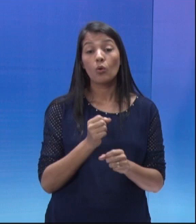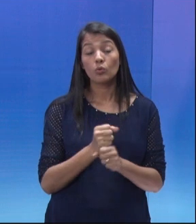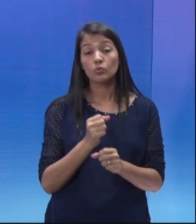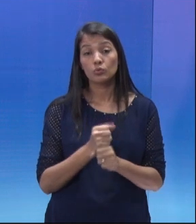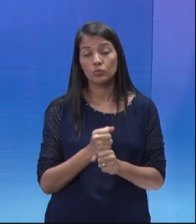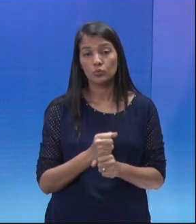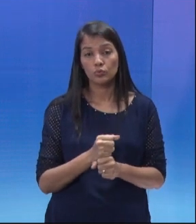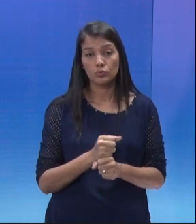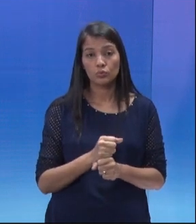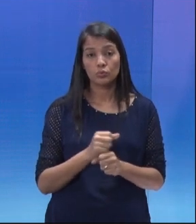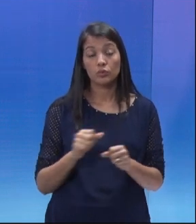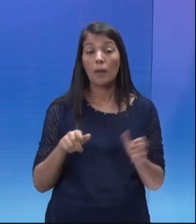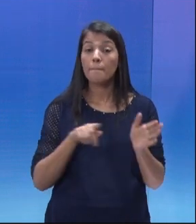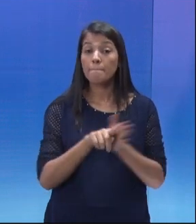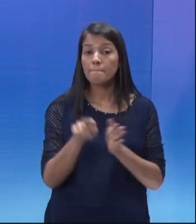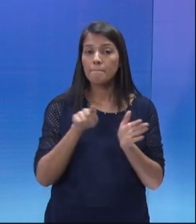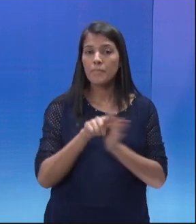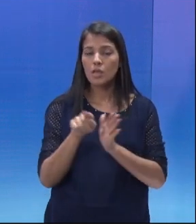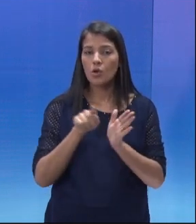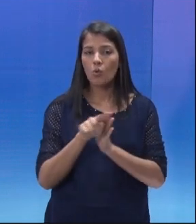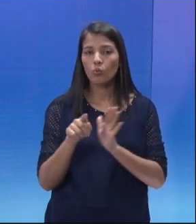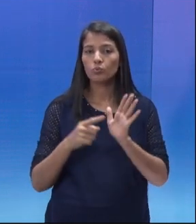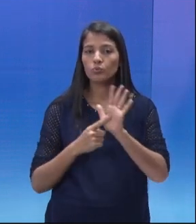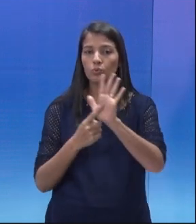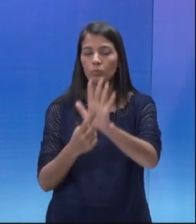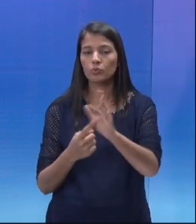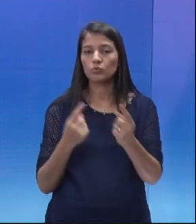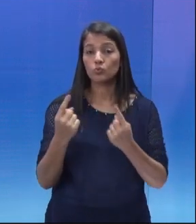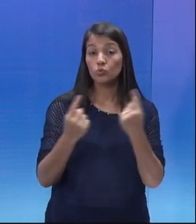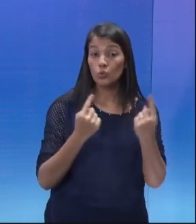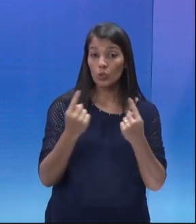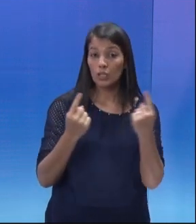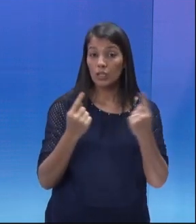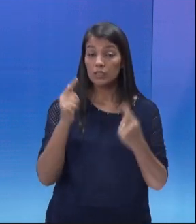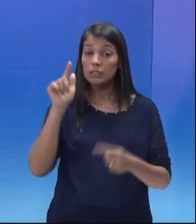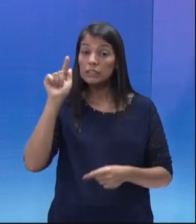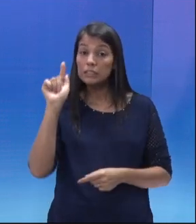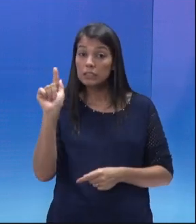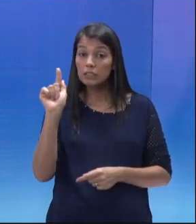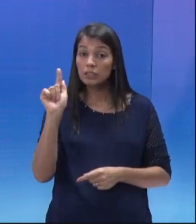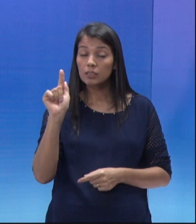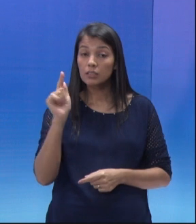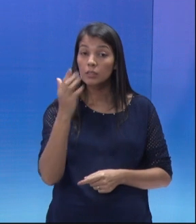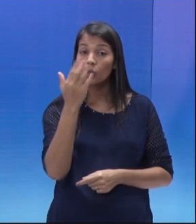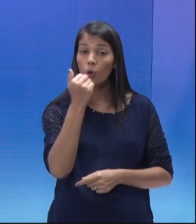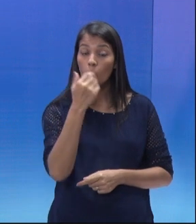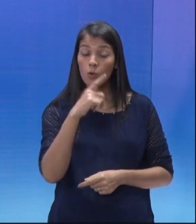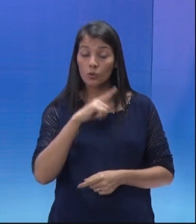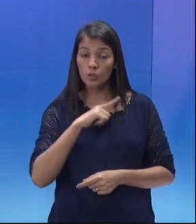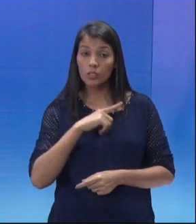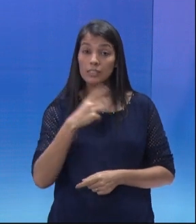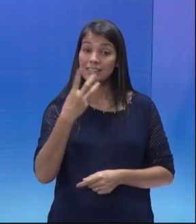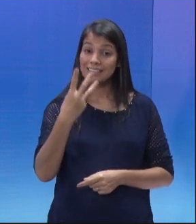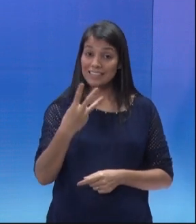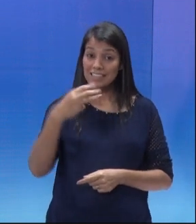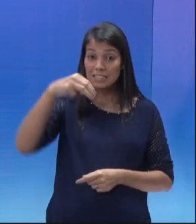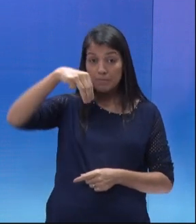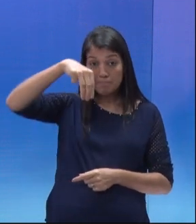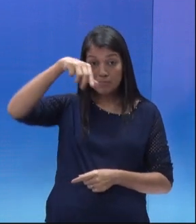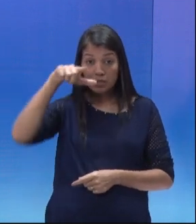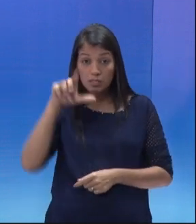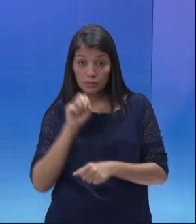consumo. Lá no enunciado foi deixado bem claro que cada grama de ração possui 3 miligramas de